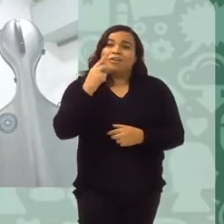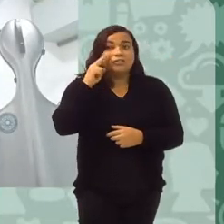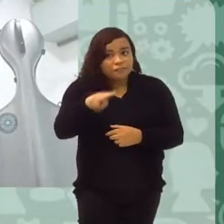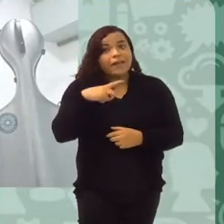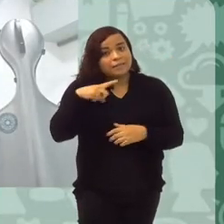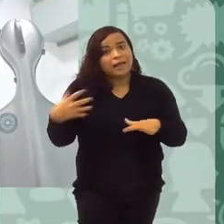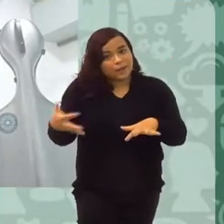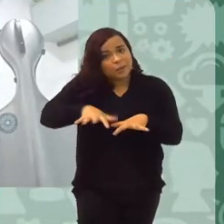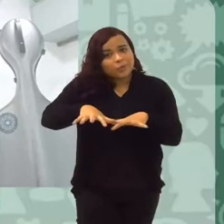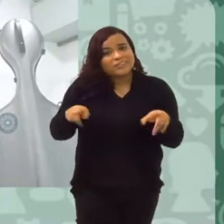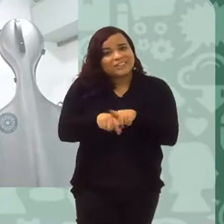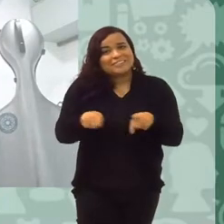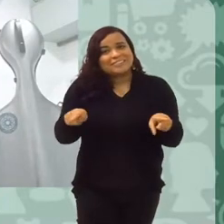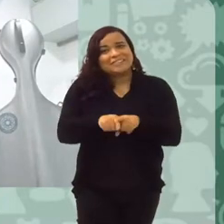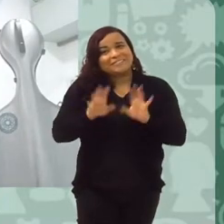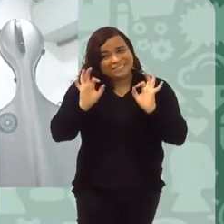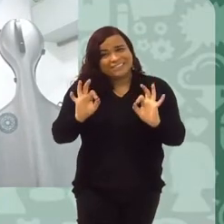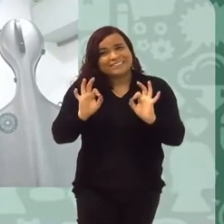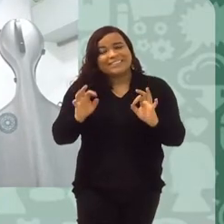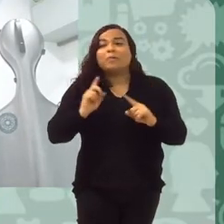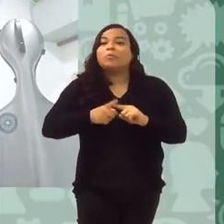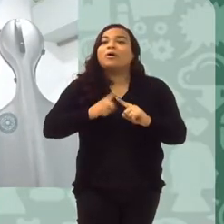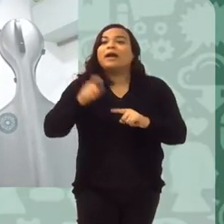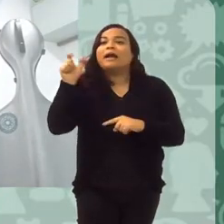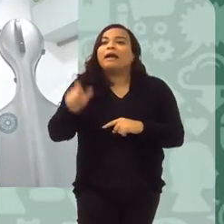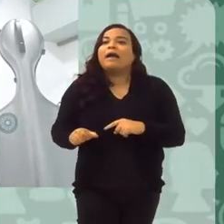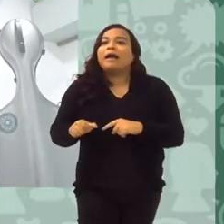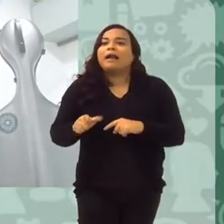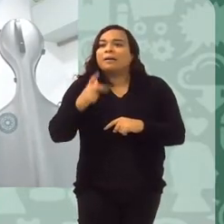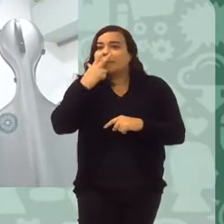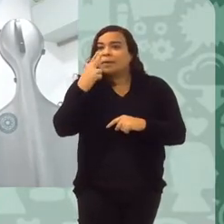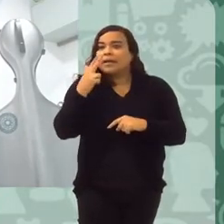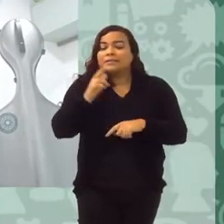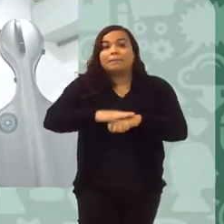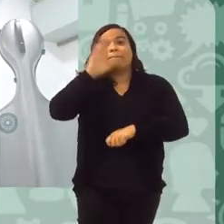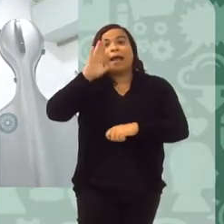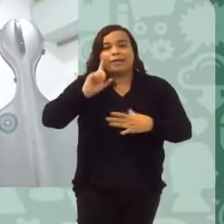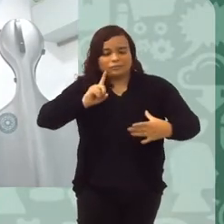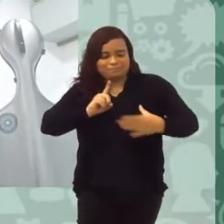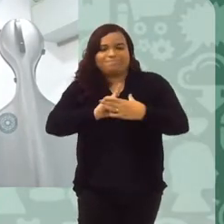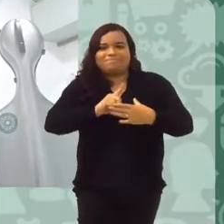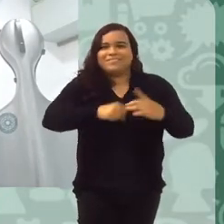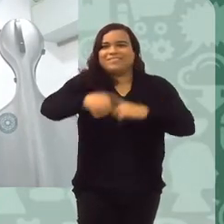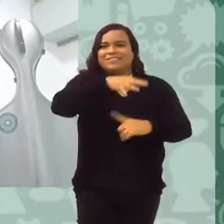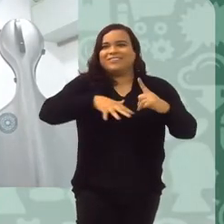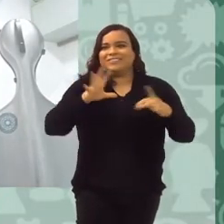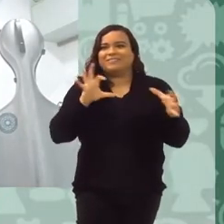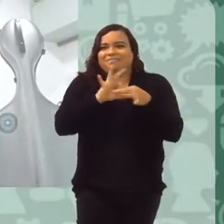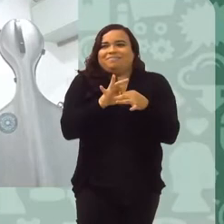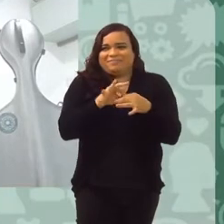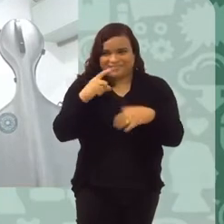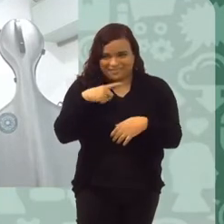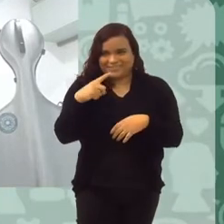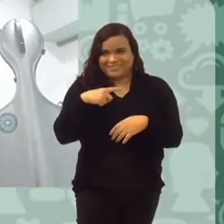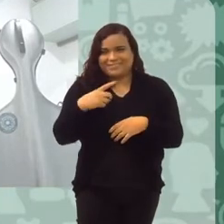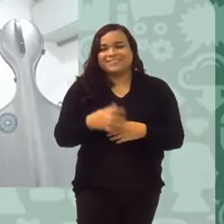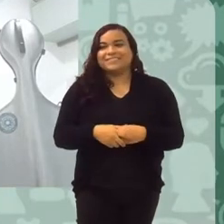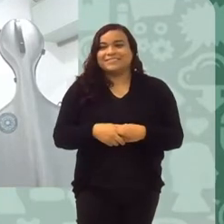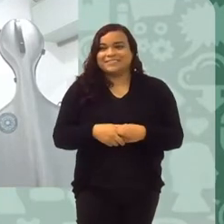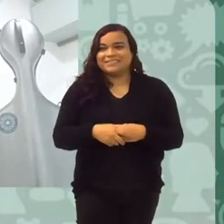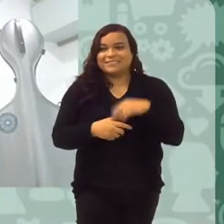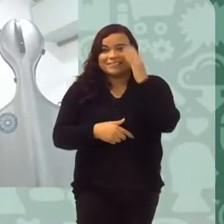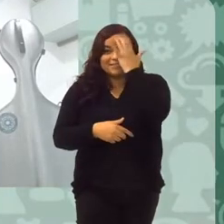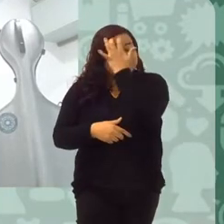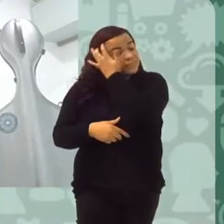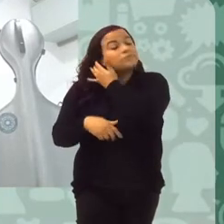a gente vê um pouquinho de inclusão também, né? Que agora ela está mais inserida na sociedade de